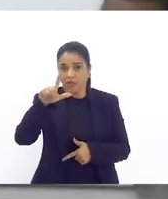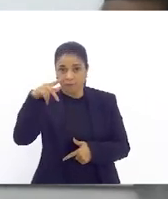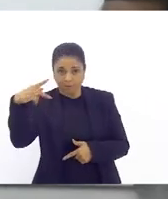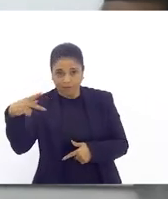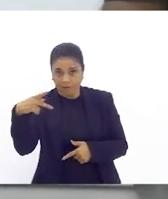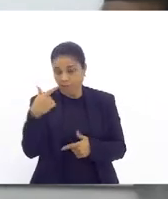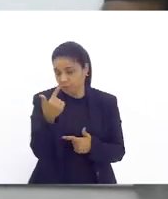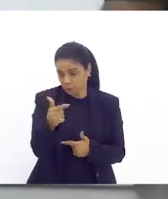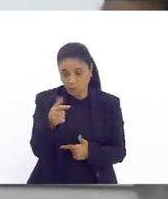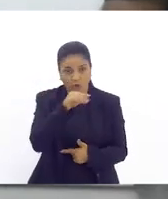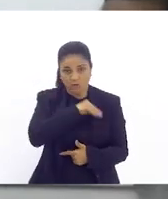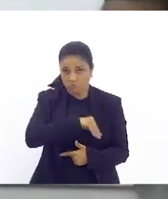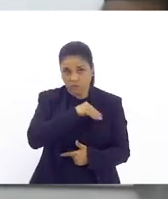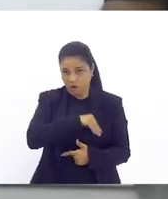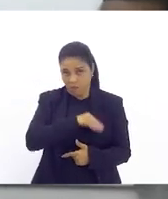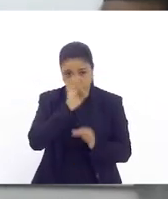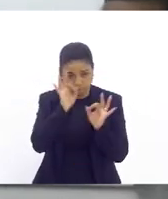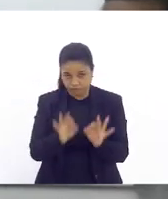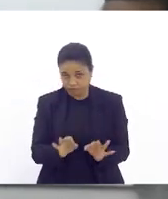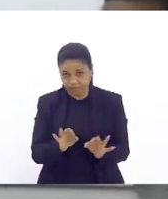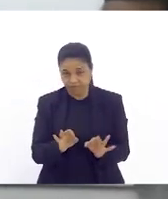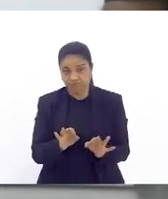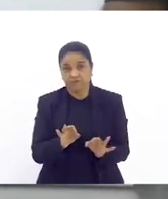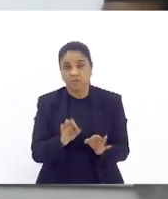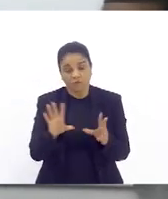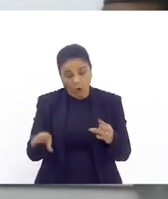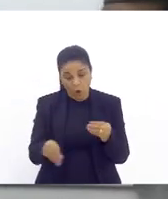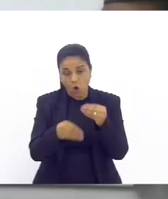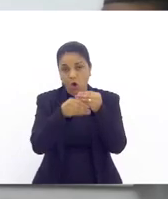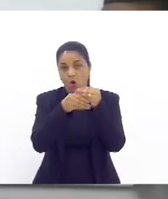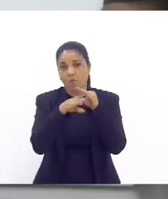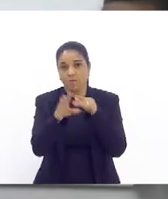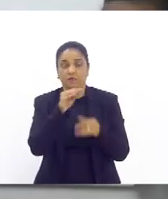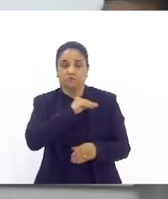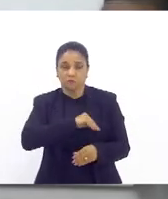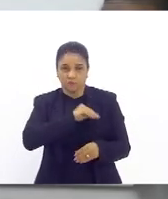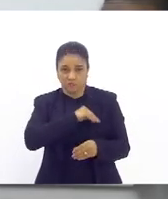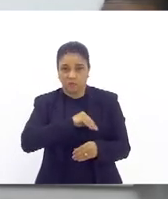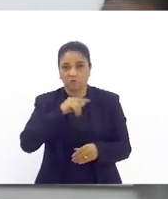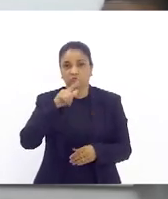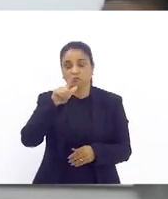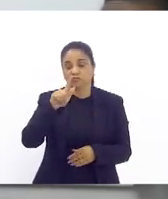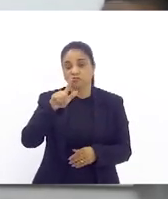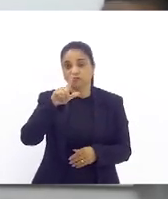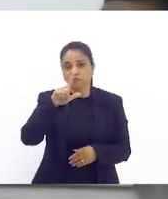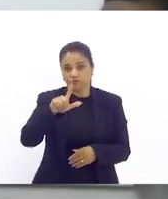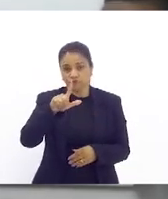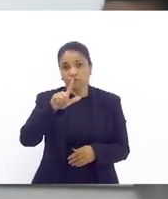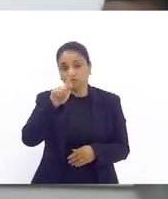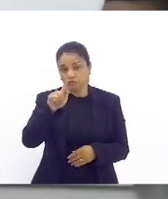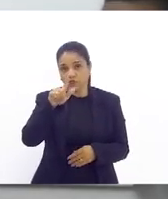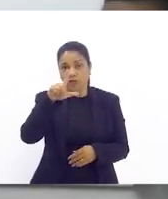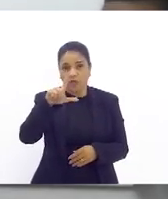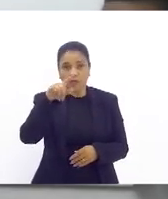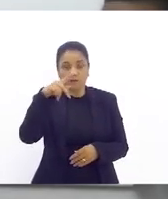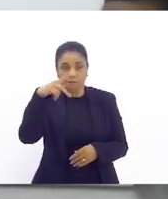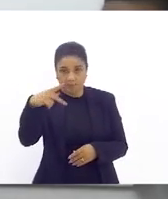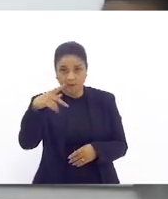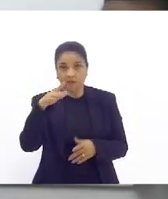têm um salário adequado fazem para complementar o salário e quando se aposentam não levam nada